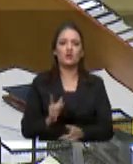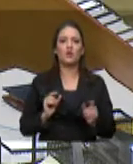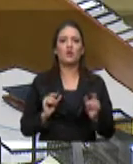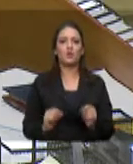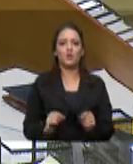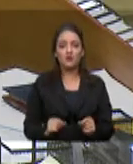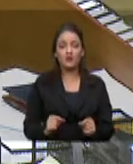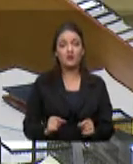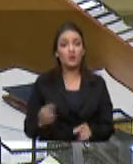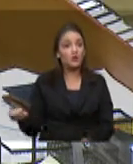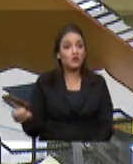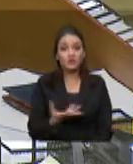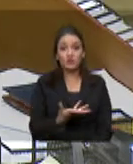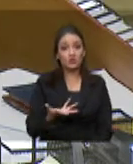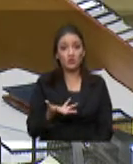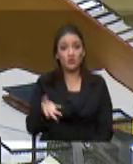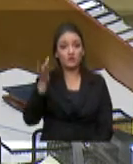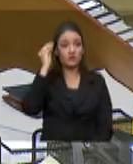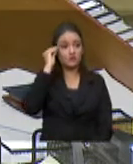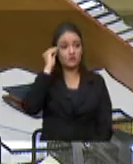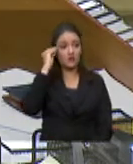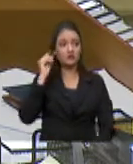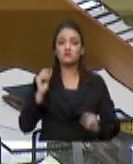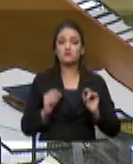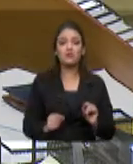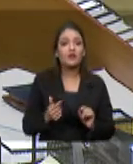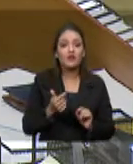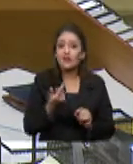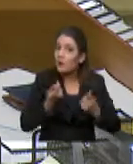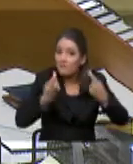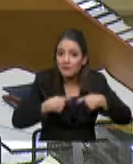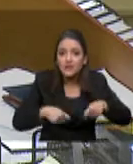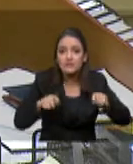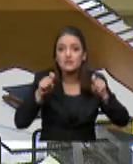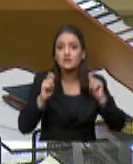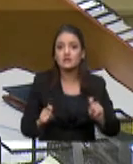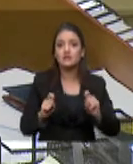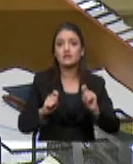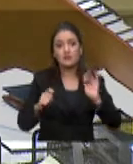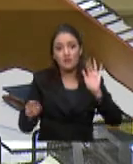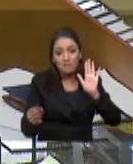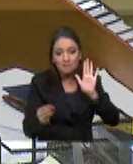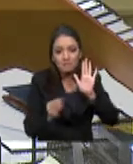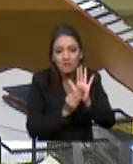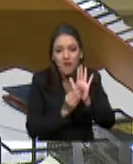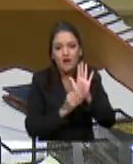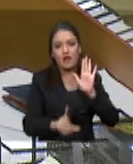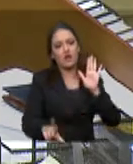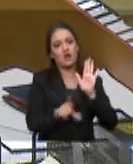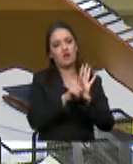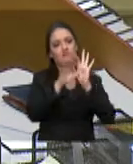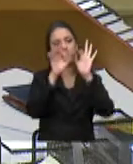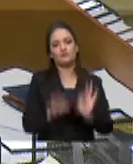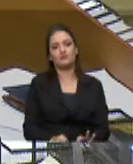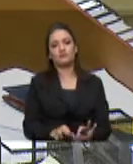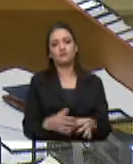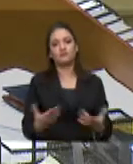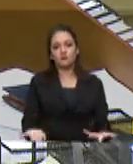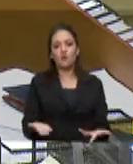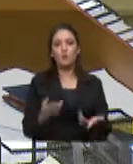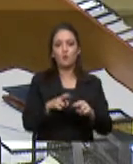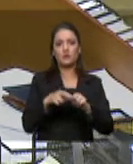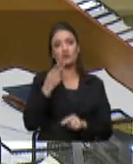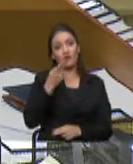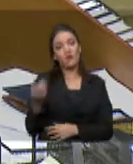assentando um entendimento novo, que nesse caso não há necessidade de expressa previsão legal. Foi isso quando eu falo do